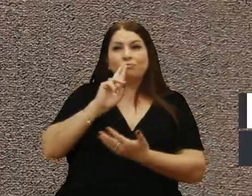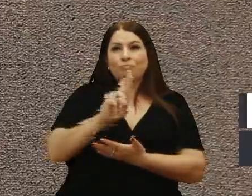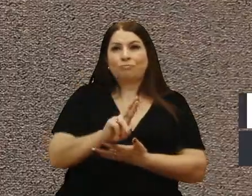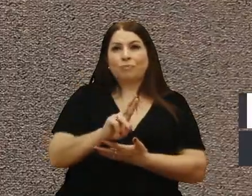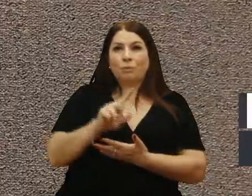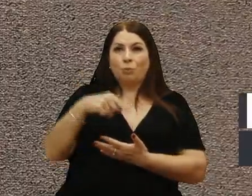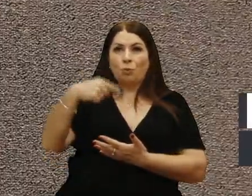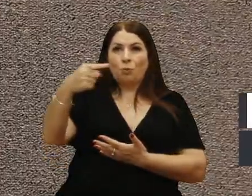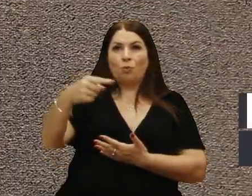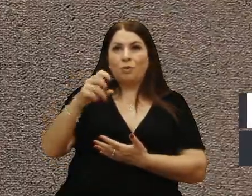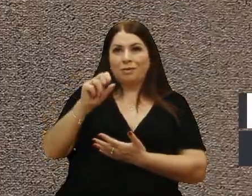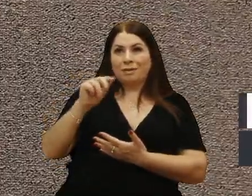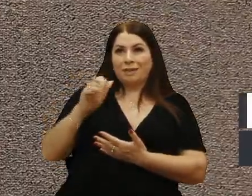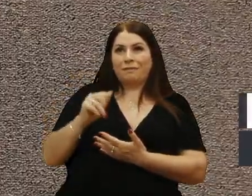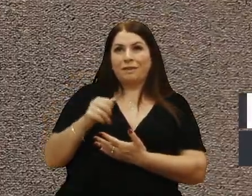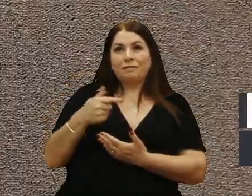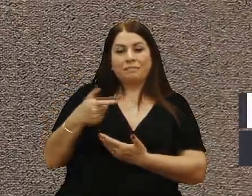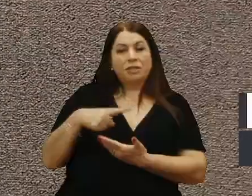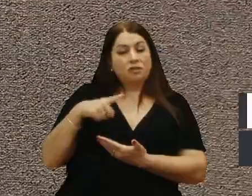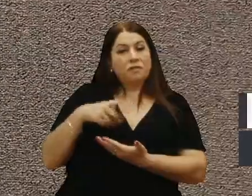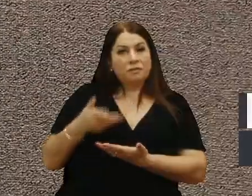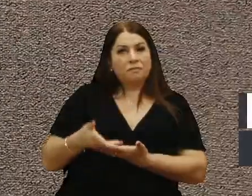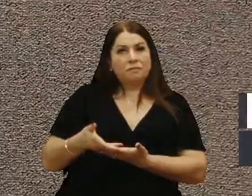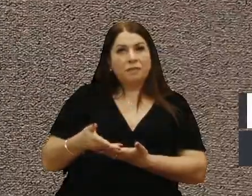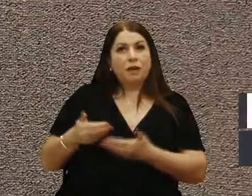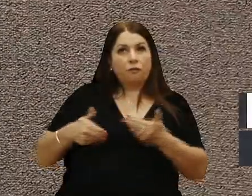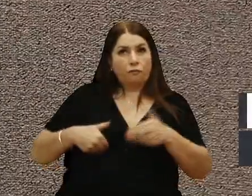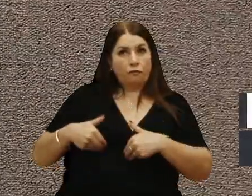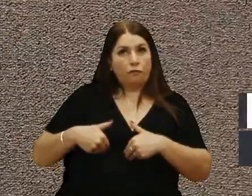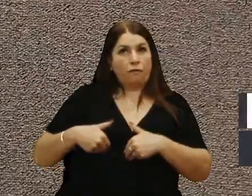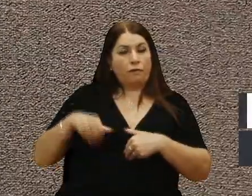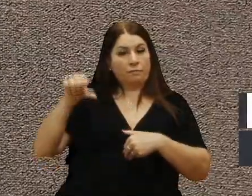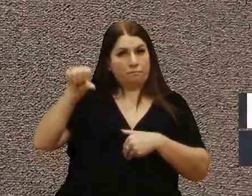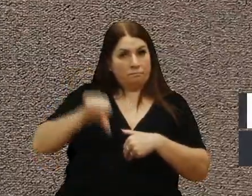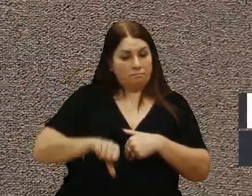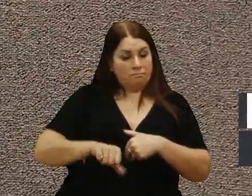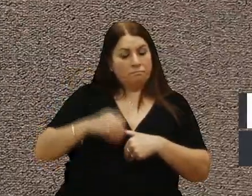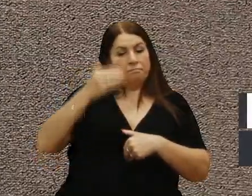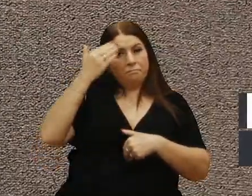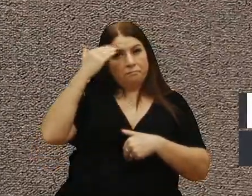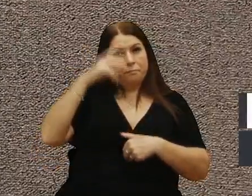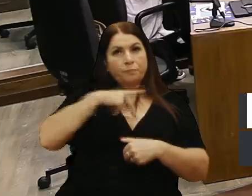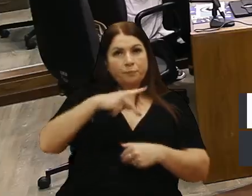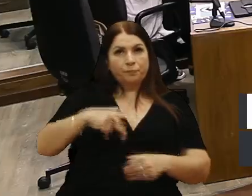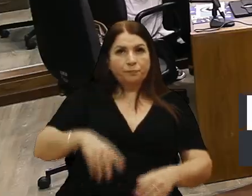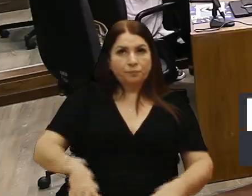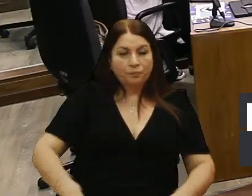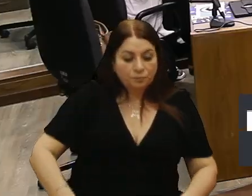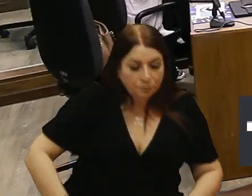para a próxima safra que há de vir. Ou seja, a fome vai ficar bem pior. Obrigado, senhor presidente. Obrigada, vereador.